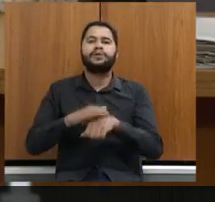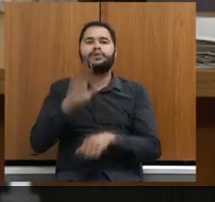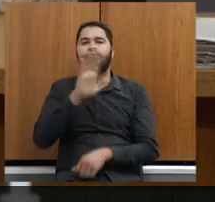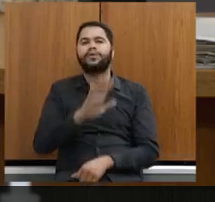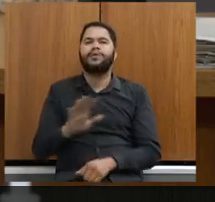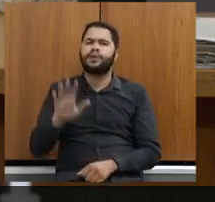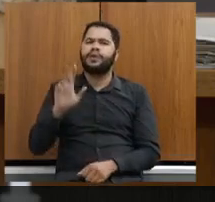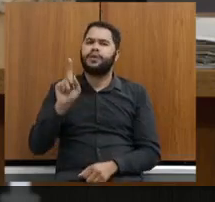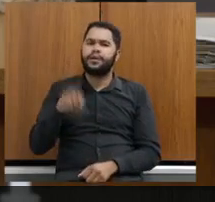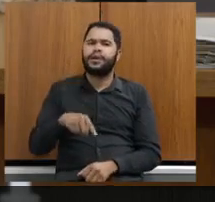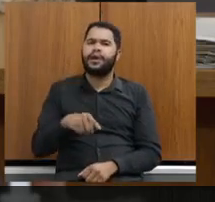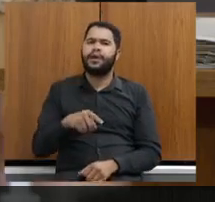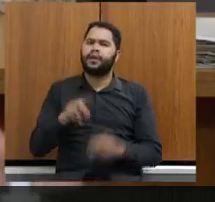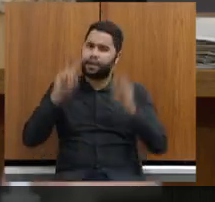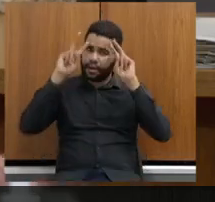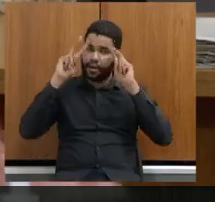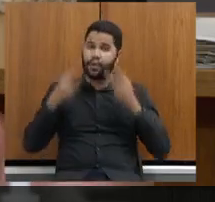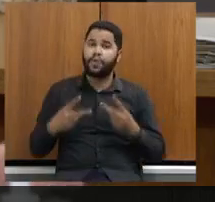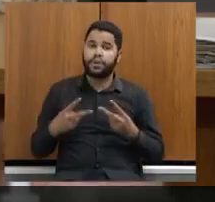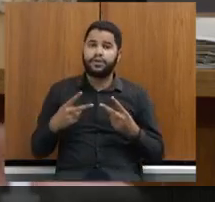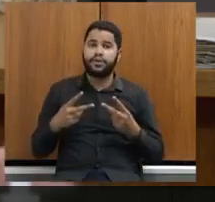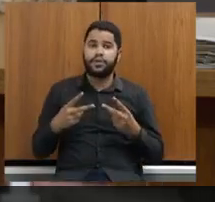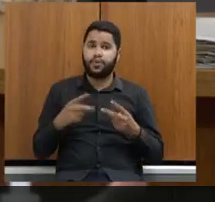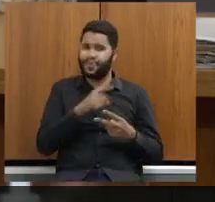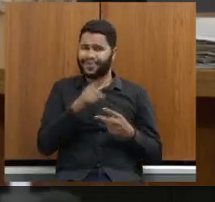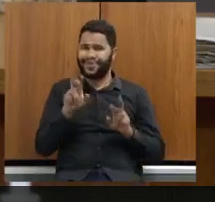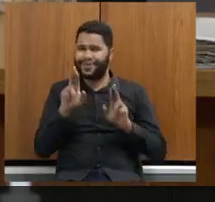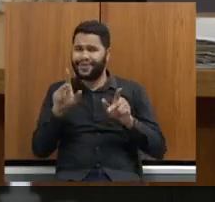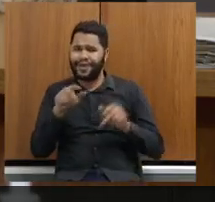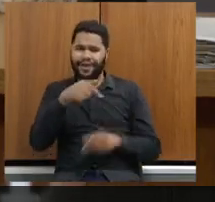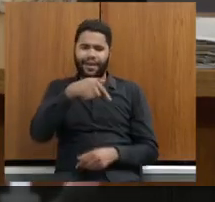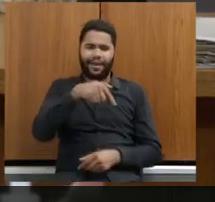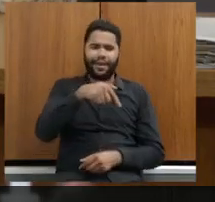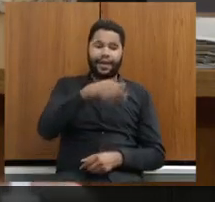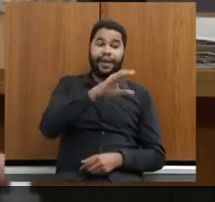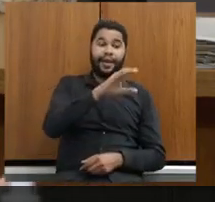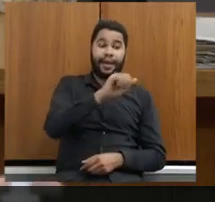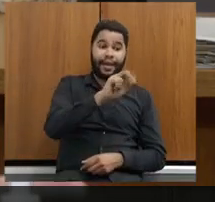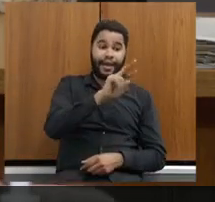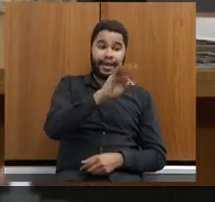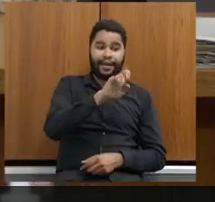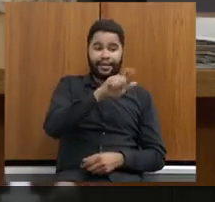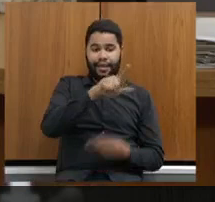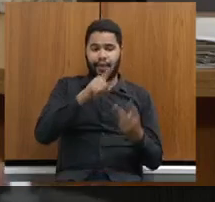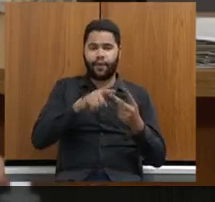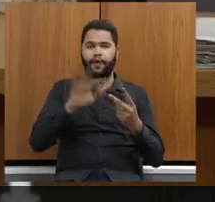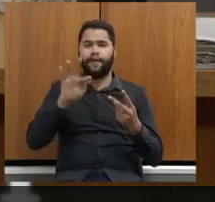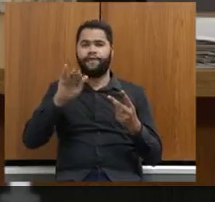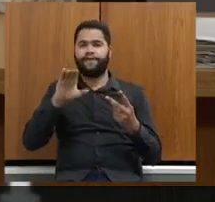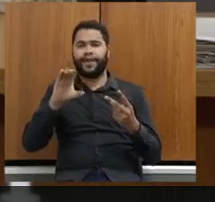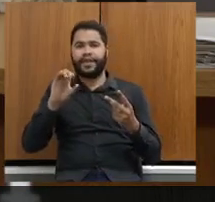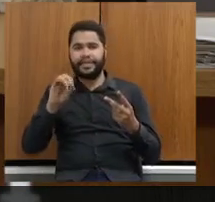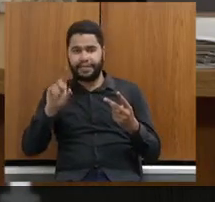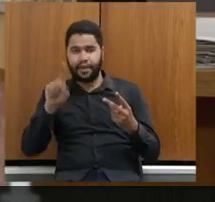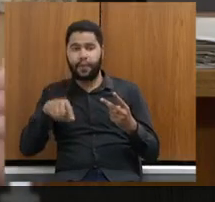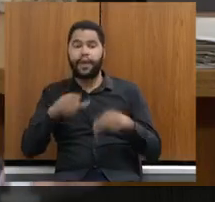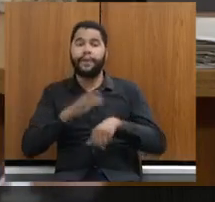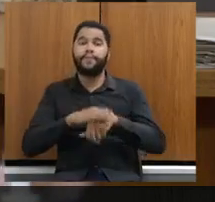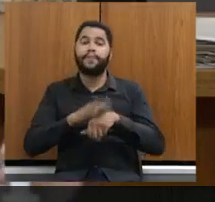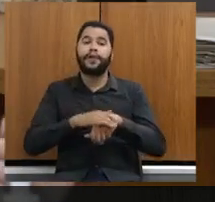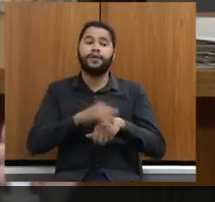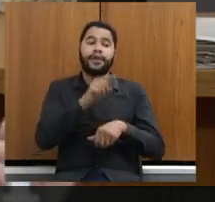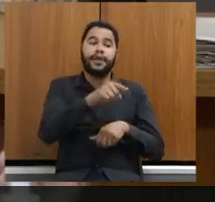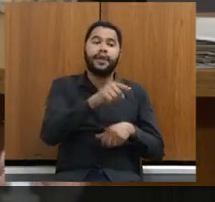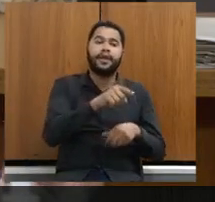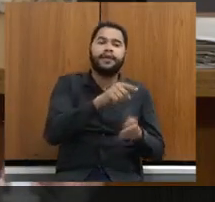e já é reconhecido como cartel e para quem não conhece a diferença do cartel para facção o Cartel é aquele que vai desde o plantio